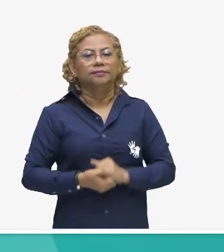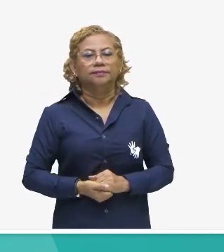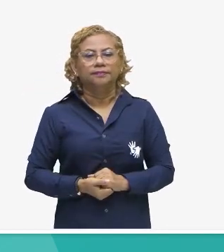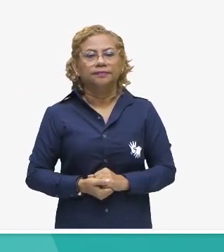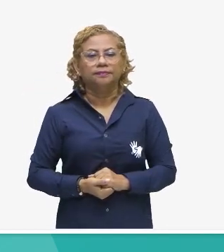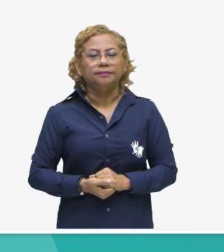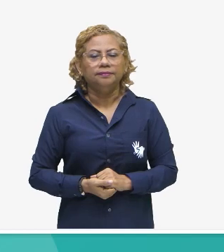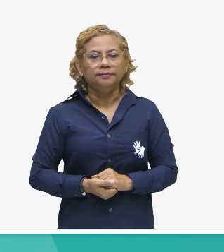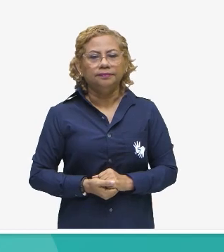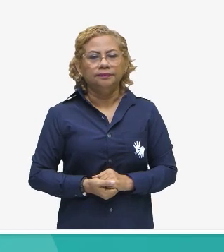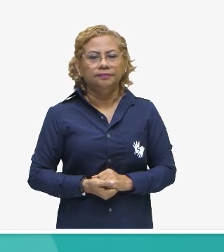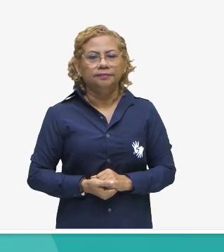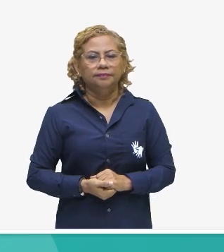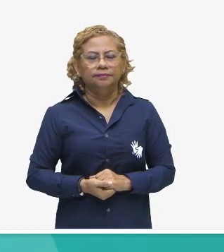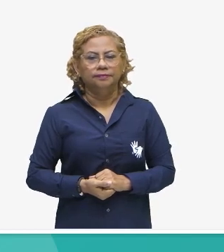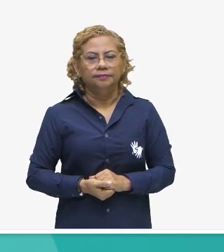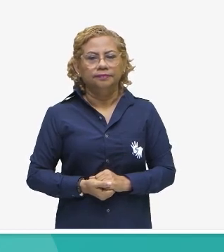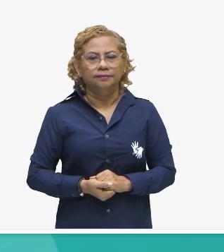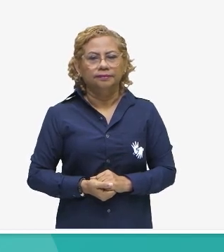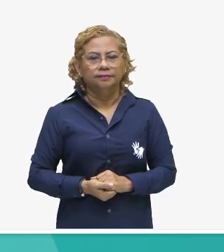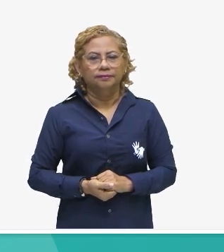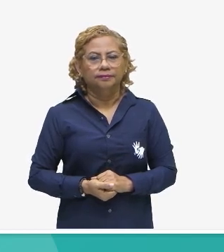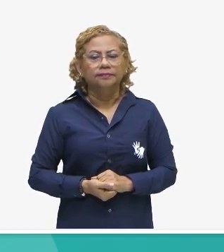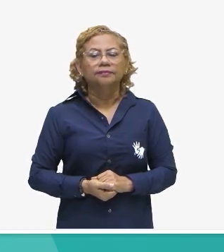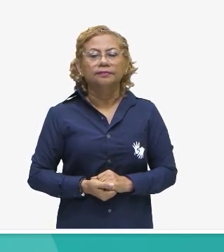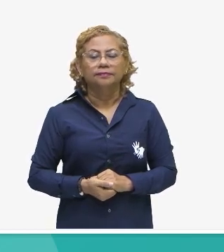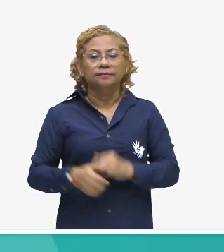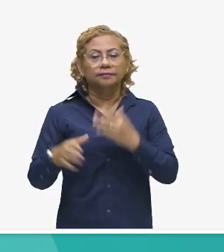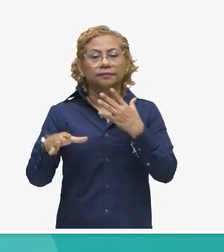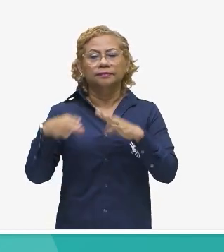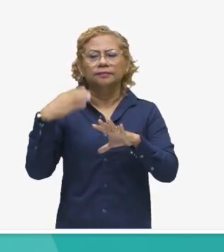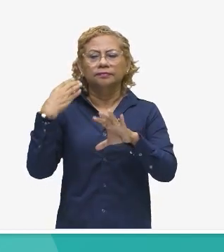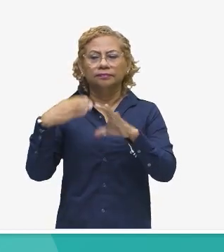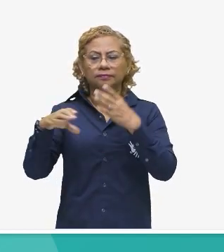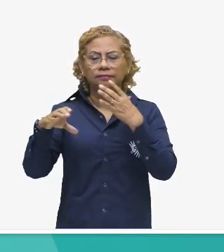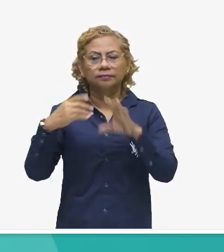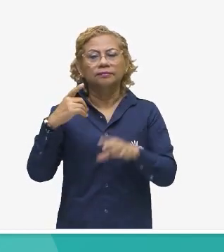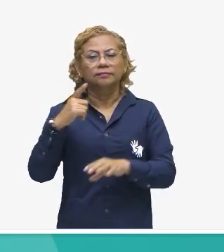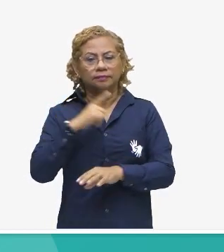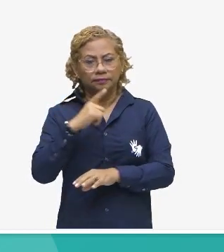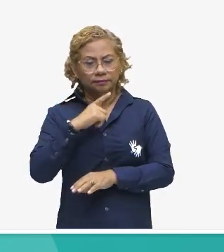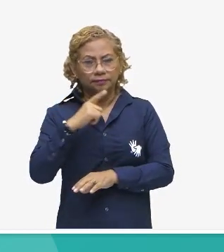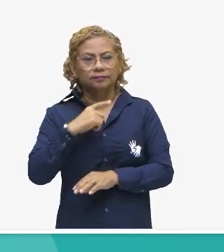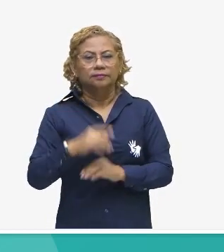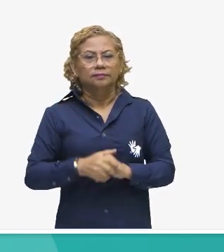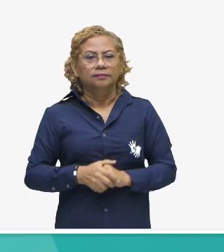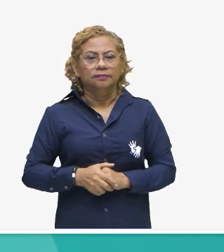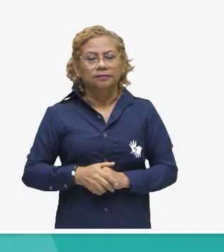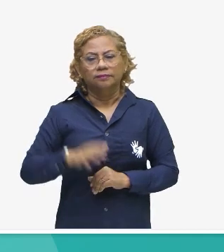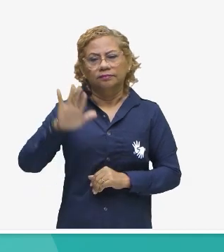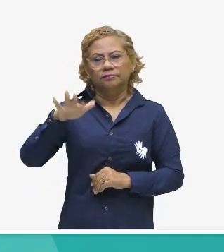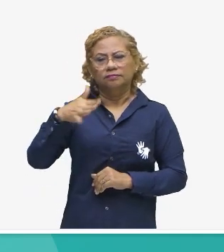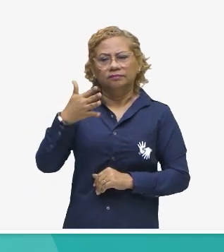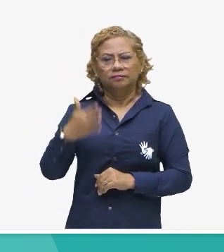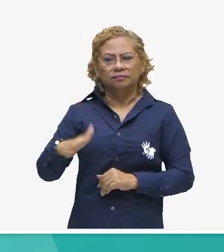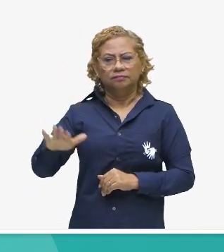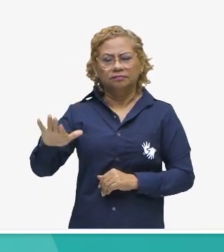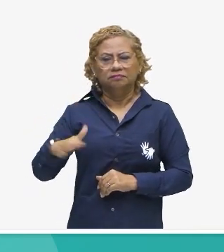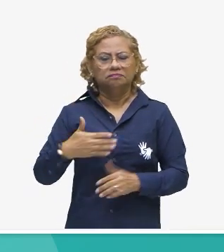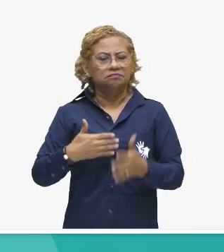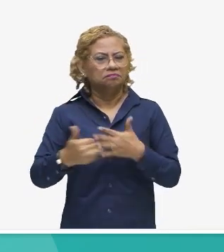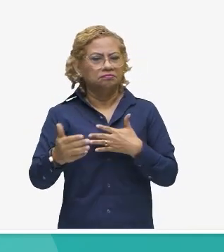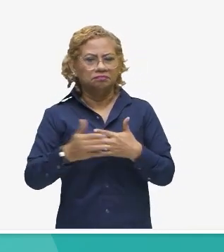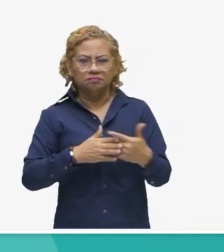da música Aquarela, e vamos observar os verbos. Olha, numa folha qualquer eu desenho um